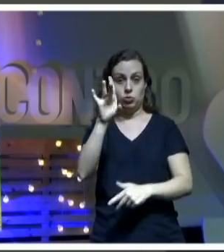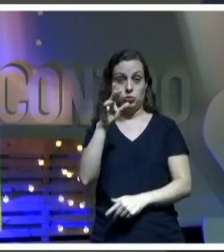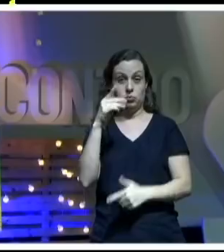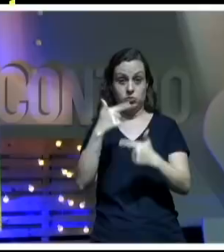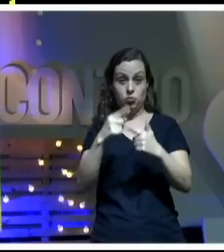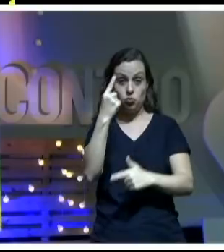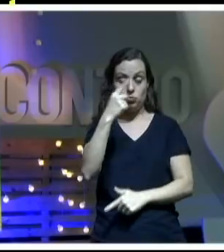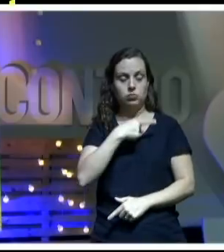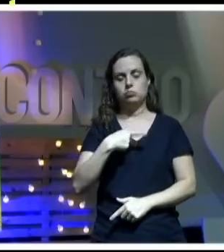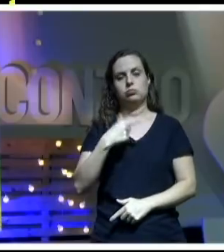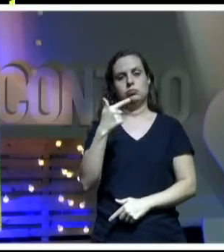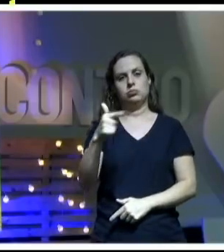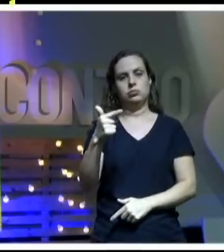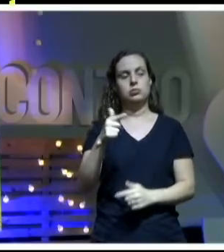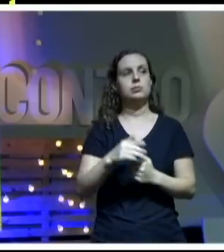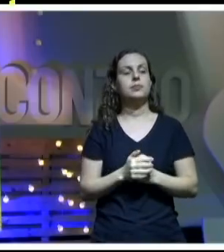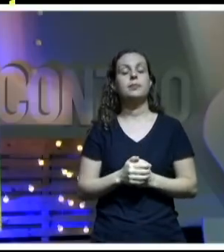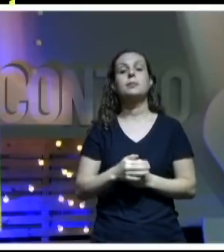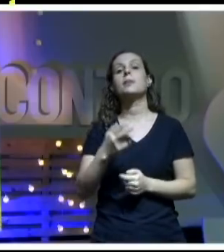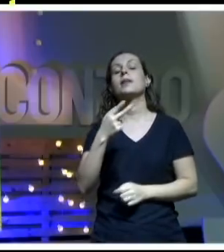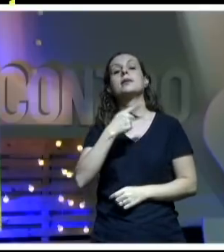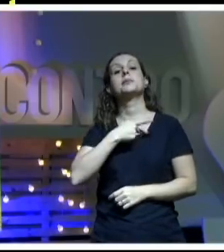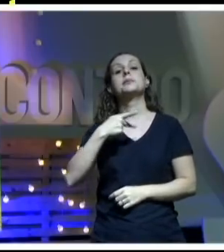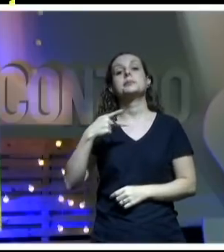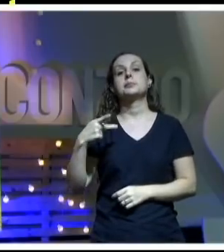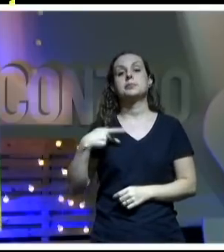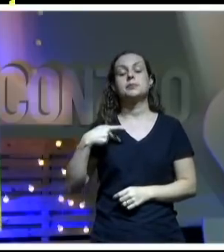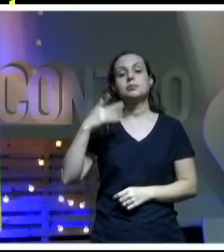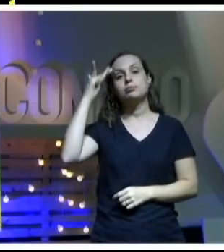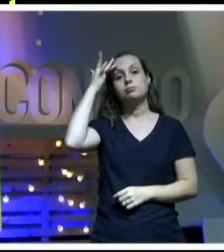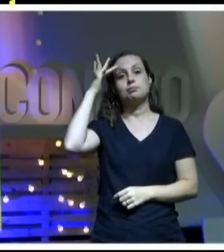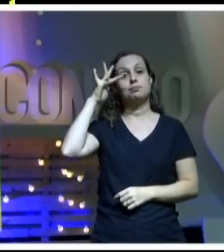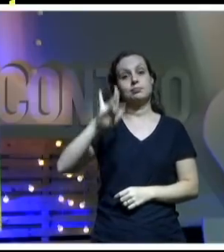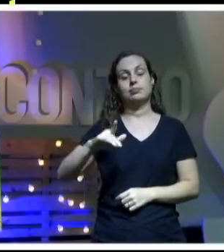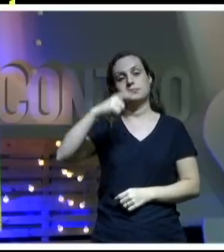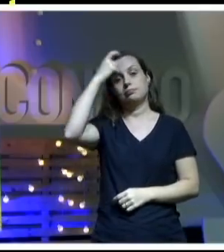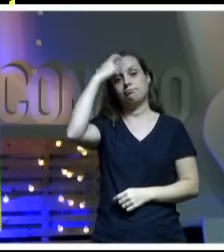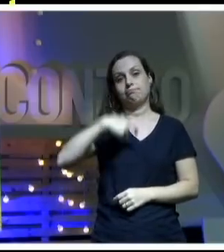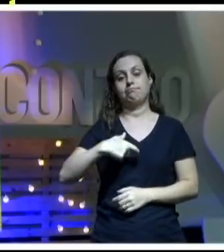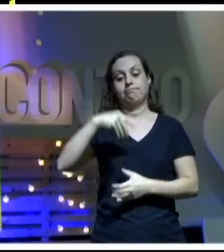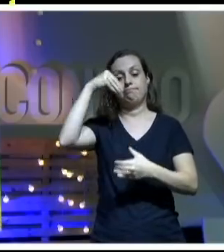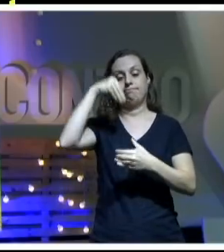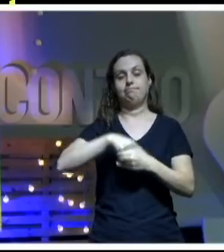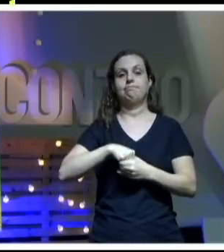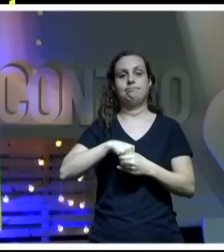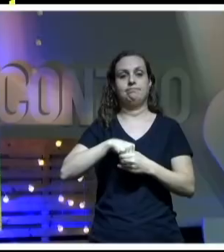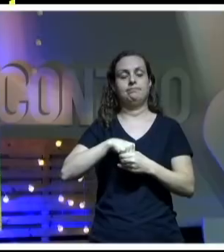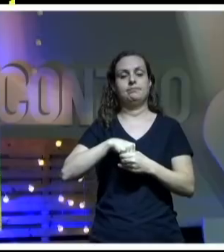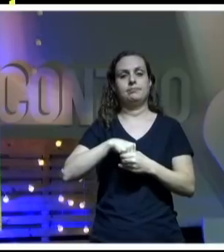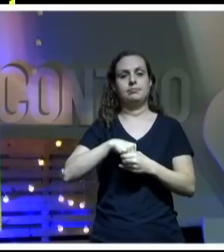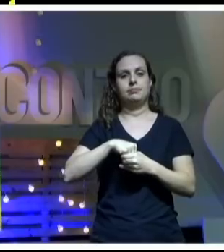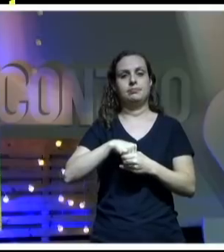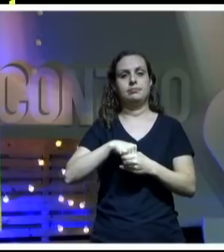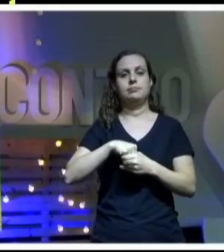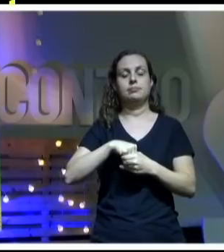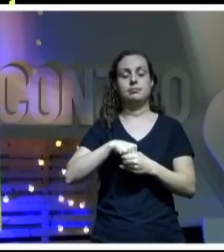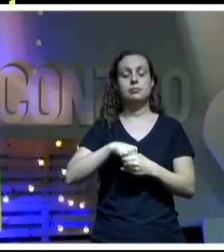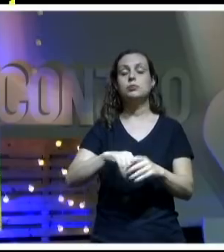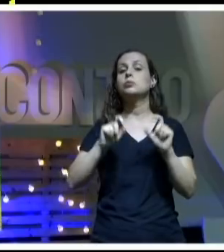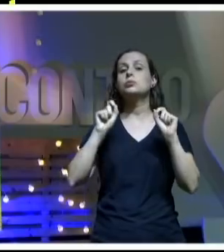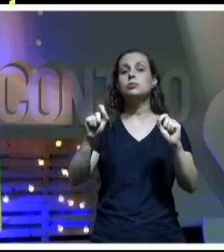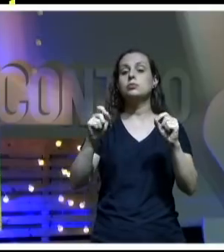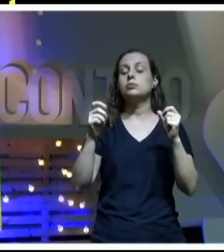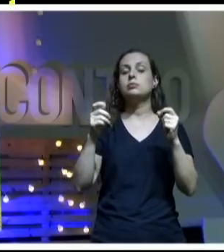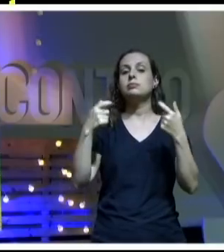guides pastores não sabem quem eles são ou o que supostamente eles devem